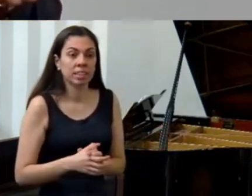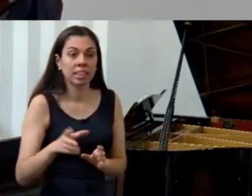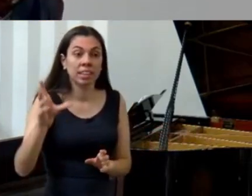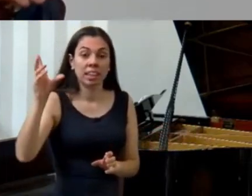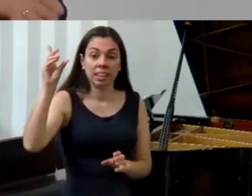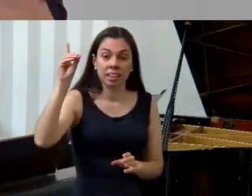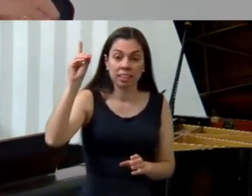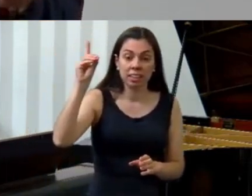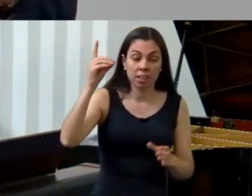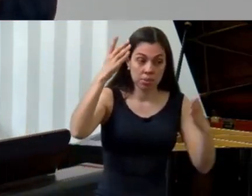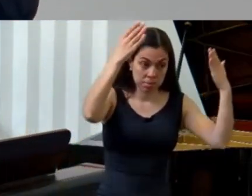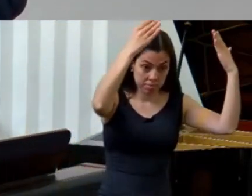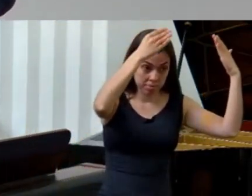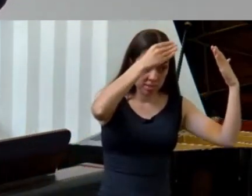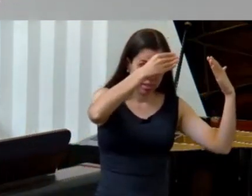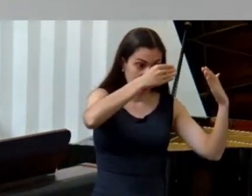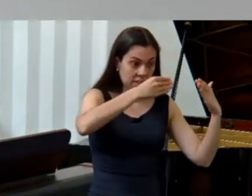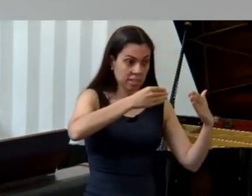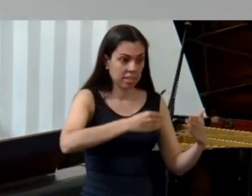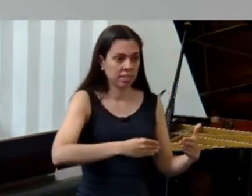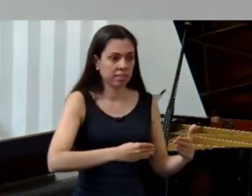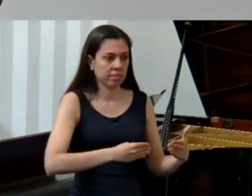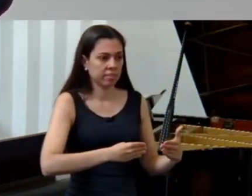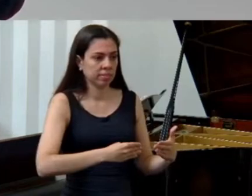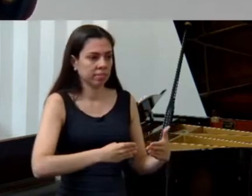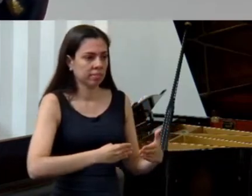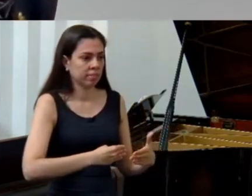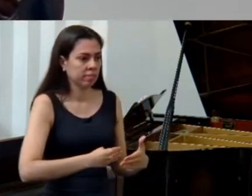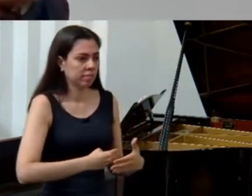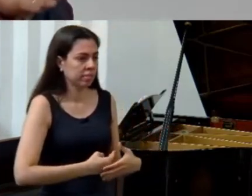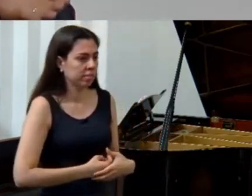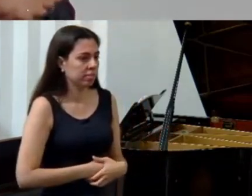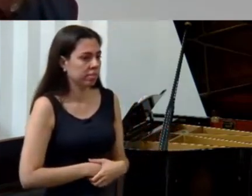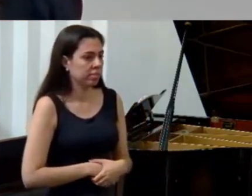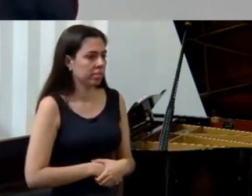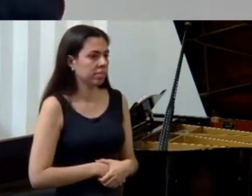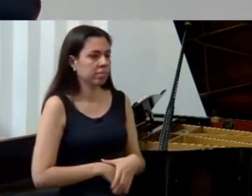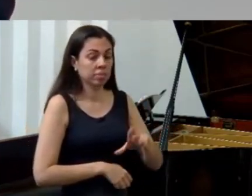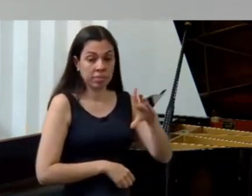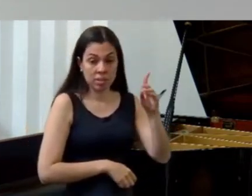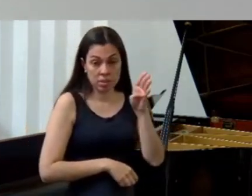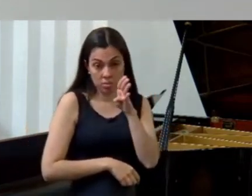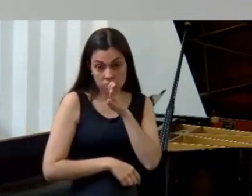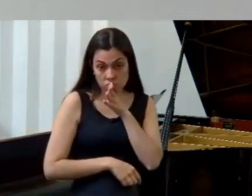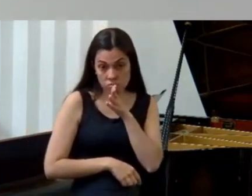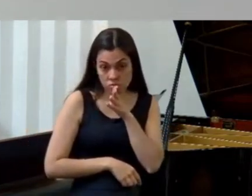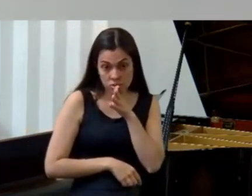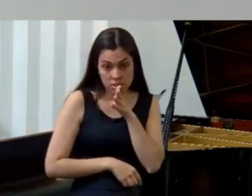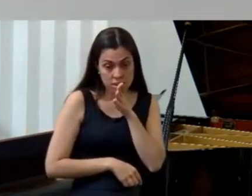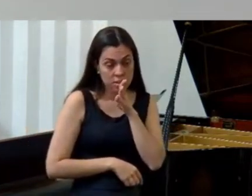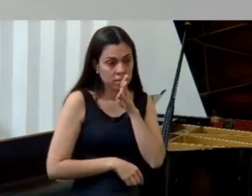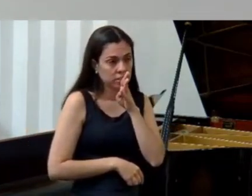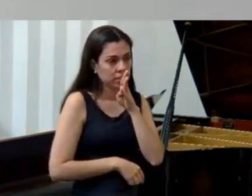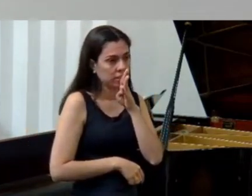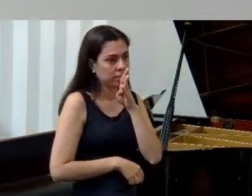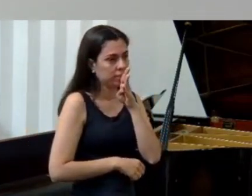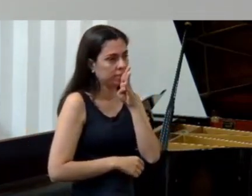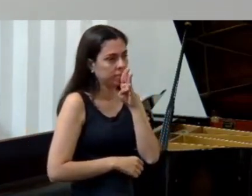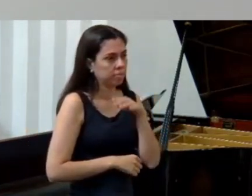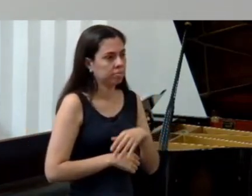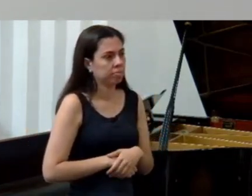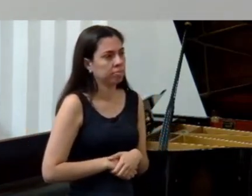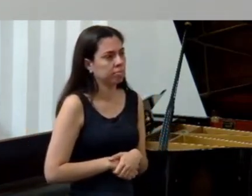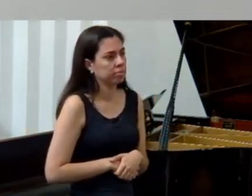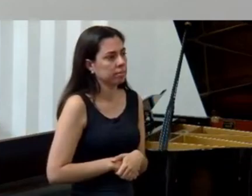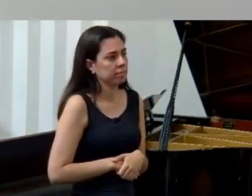Deus presente. Um Deus que conhece as nossas necessidades. Um Deus que nos visita nas